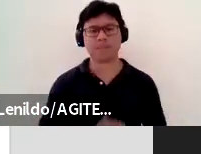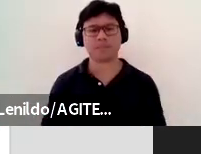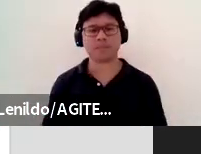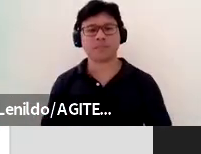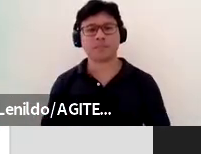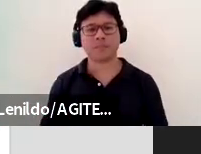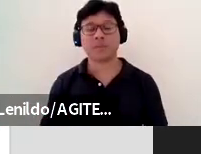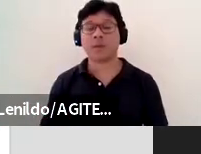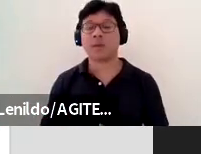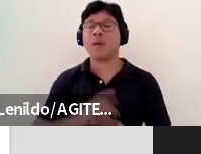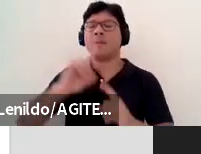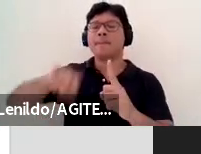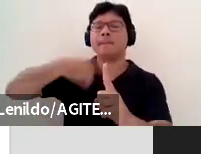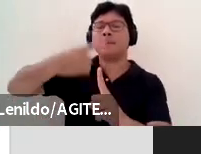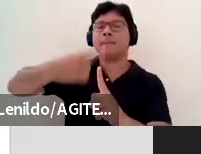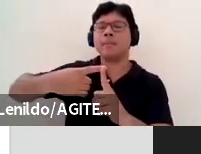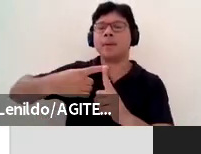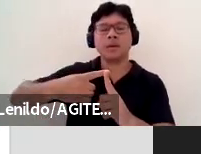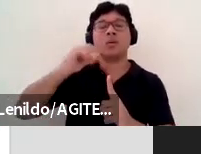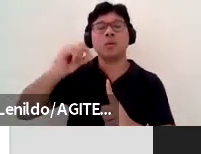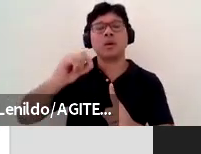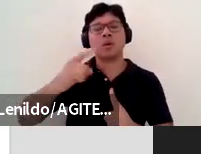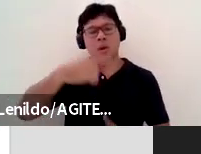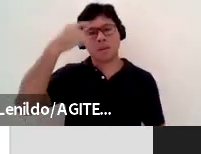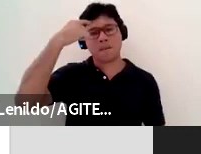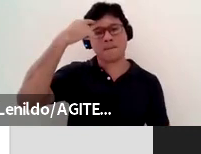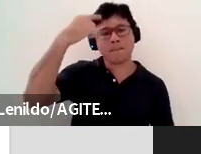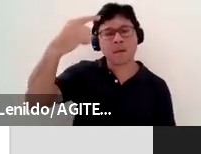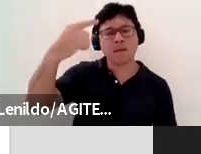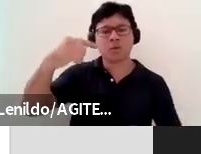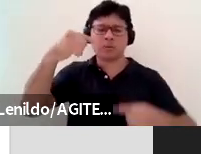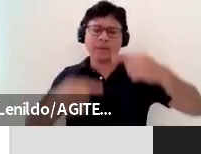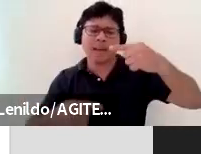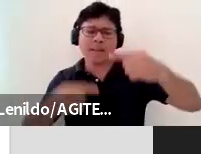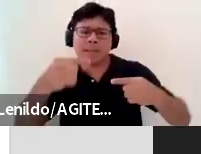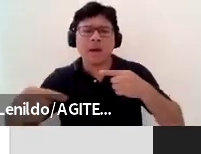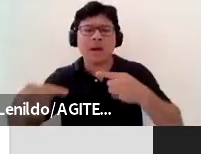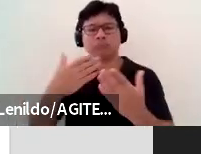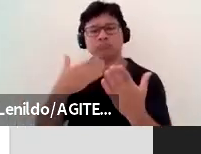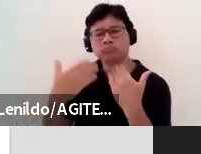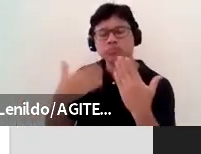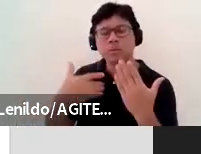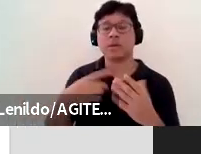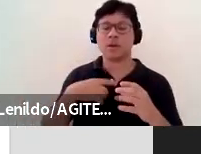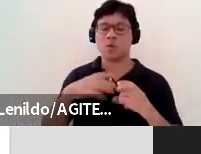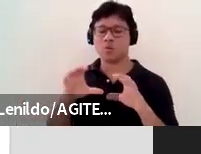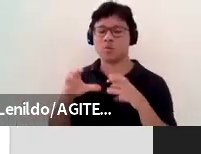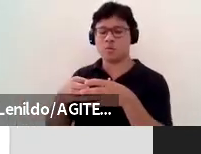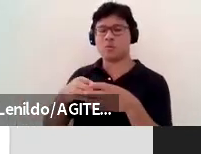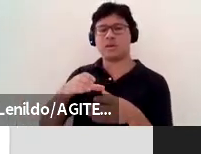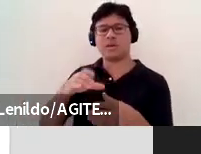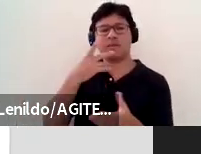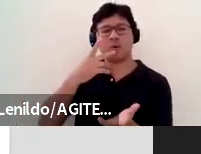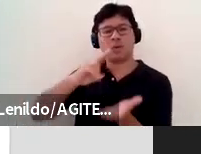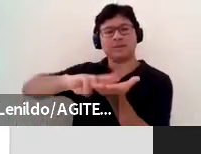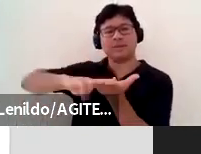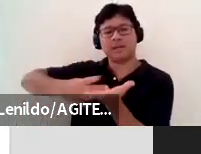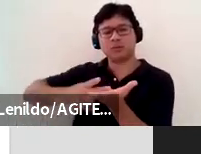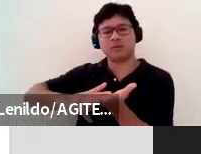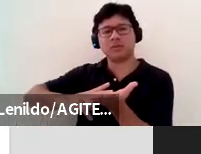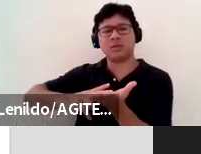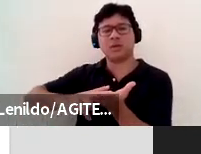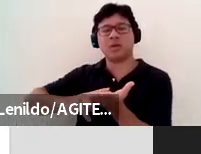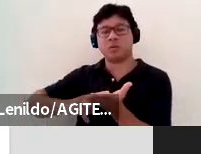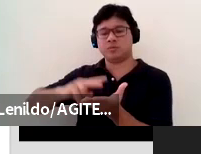Além dessa oficina, a gente começou a pensar também em debates e palestras. Então, a gente criou um ciclo chamado Tradução em Debate, onde a gente